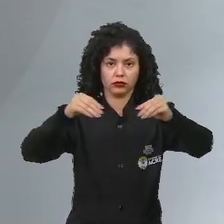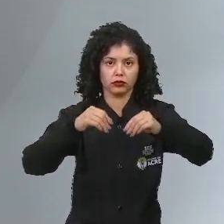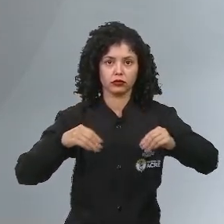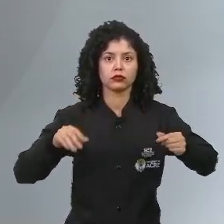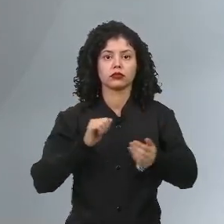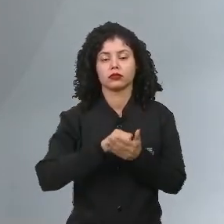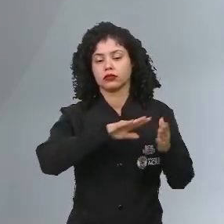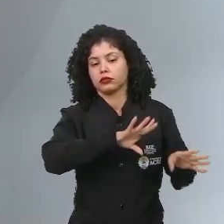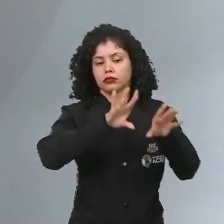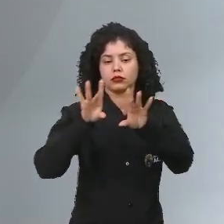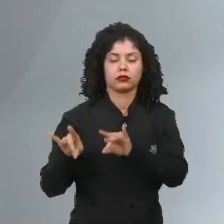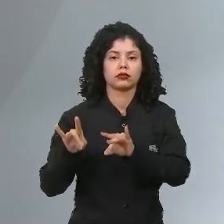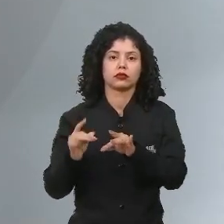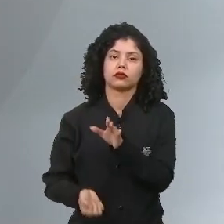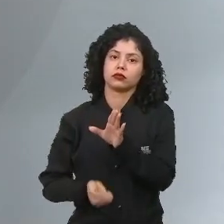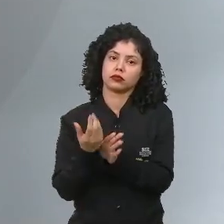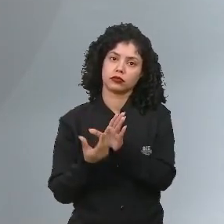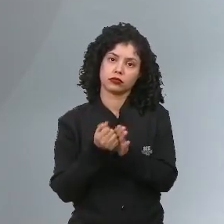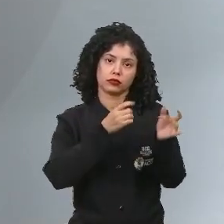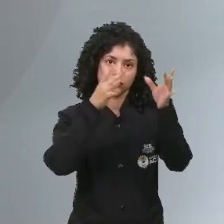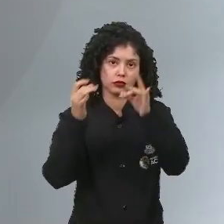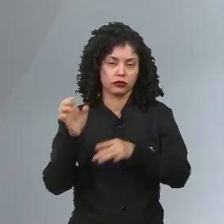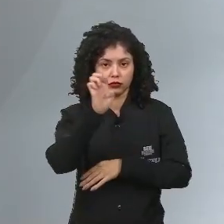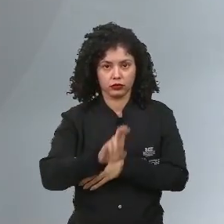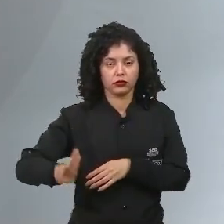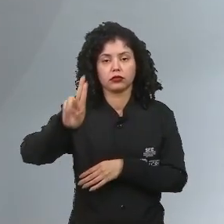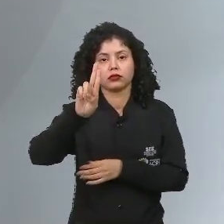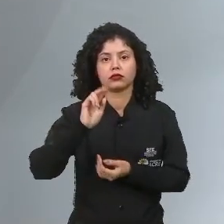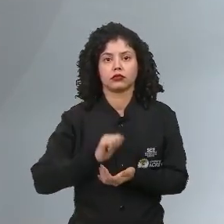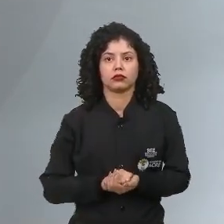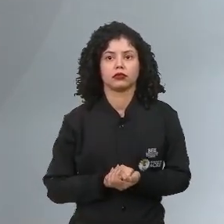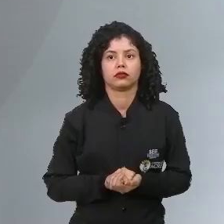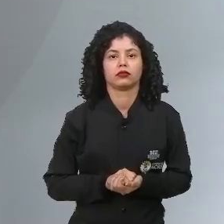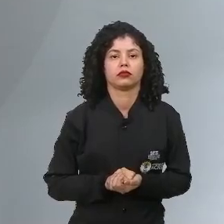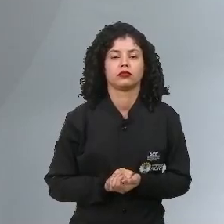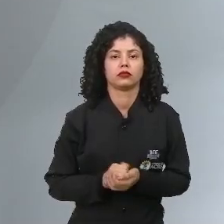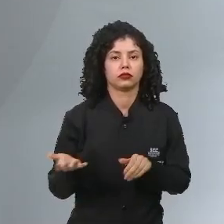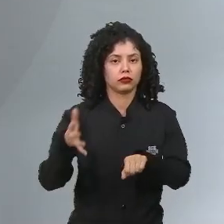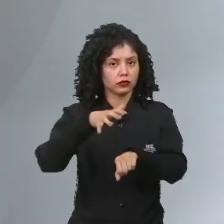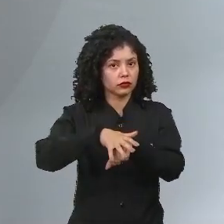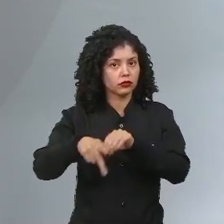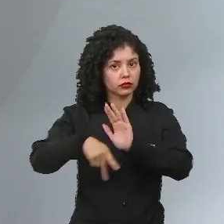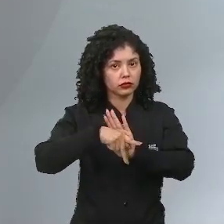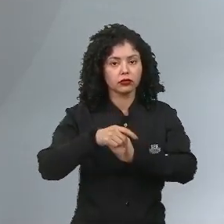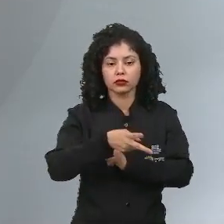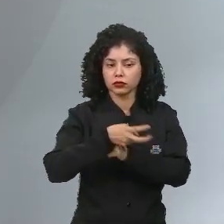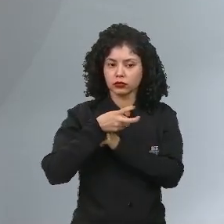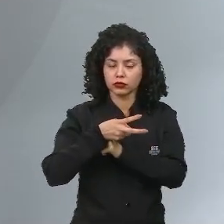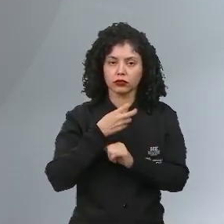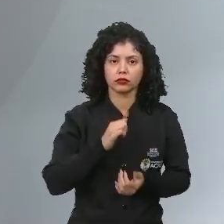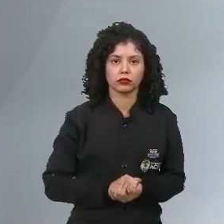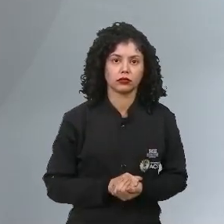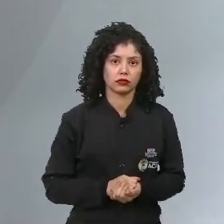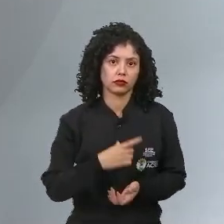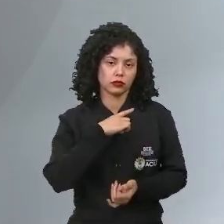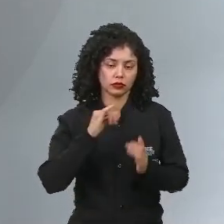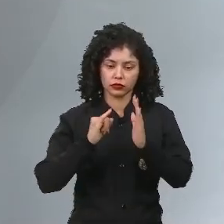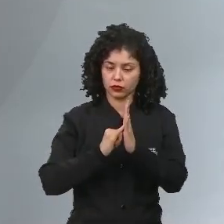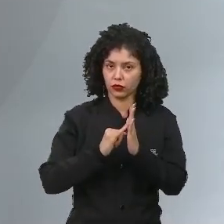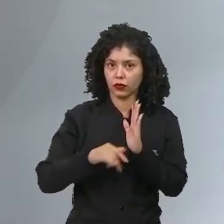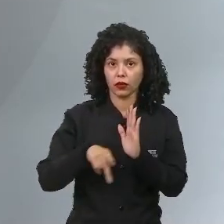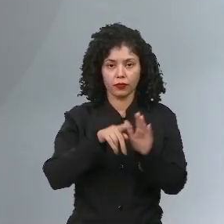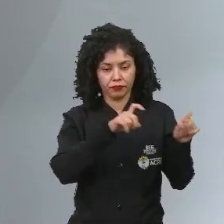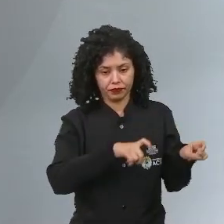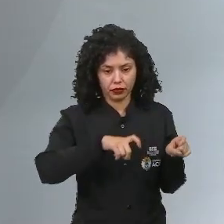e levado para abastecer o mercado europeu, porque o Brasil se constitui como uma colônia de exploração. Então, instituem a agricultura